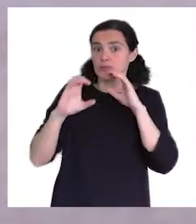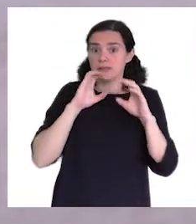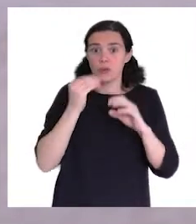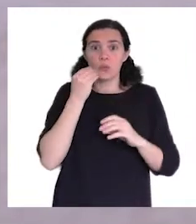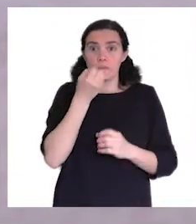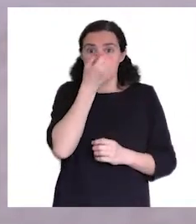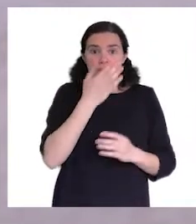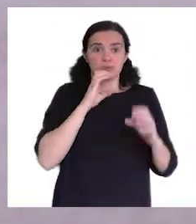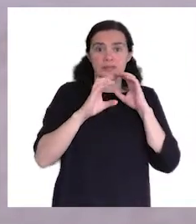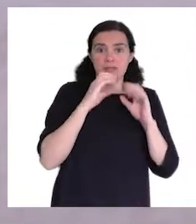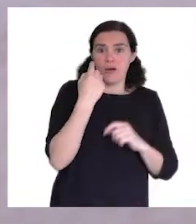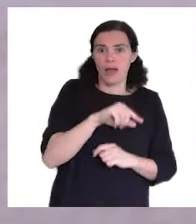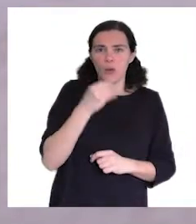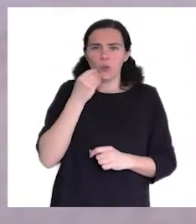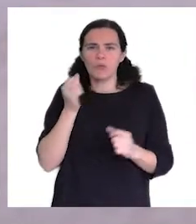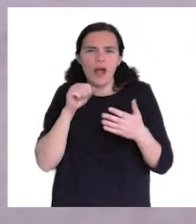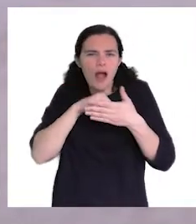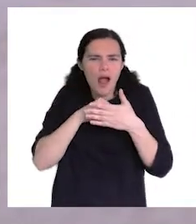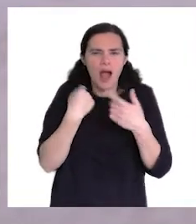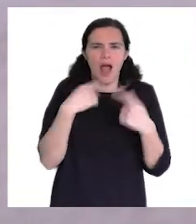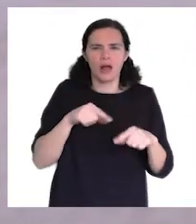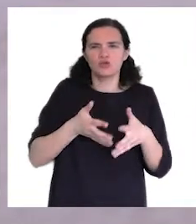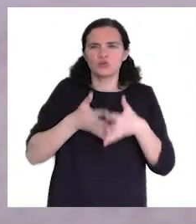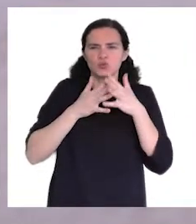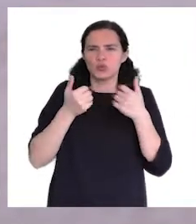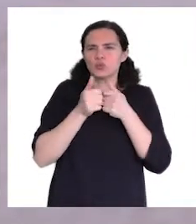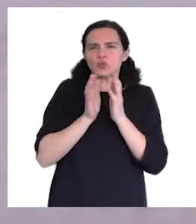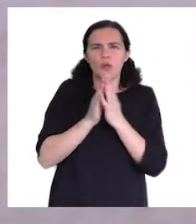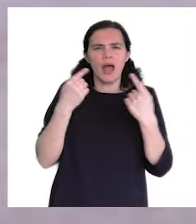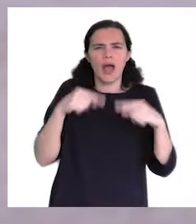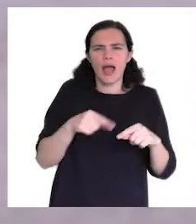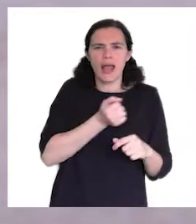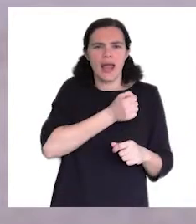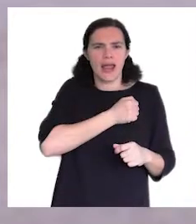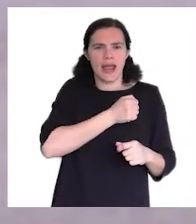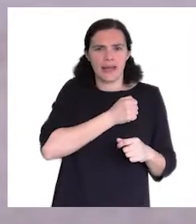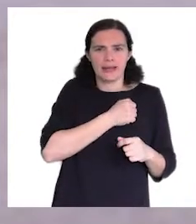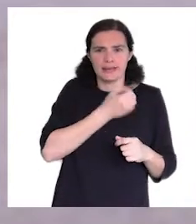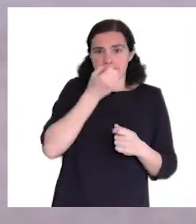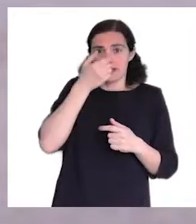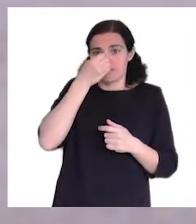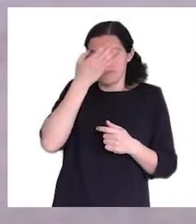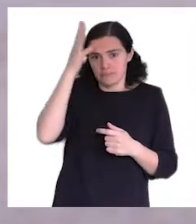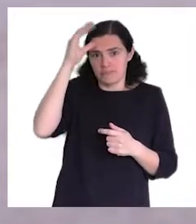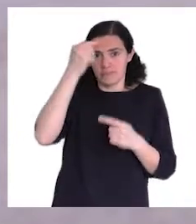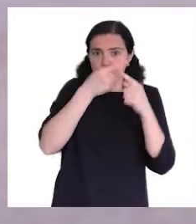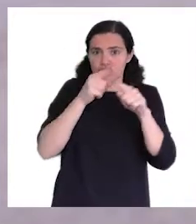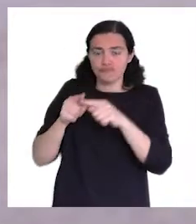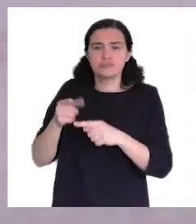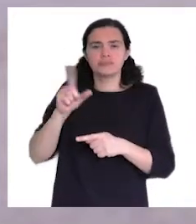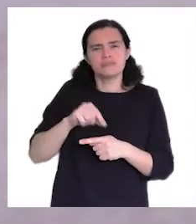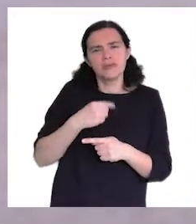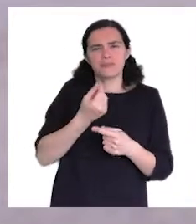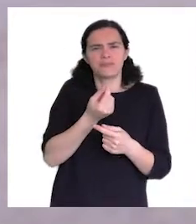como é que existem refúgios, toda uma estrutura que vai desde o habitat de diferentes seres vivos,